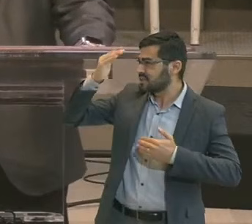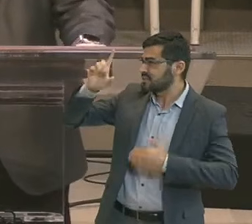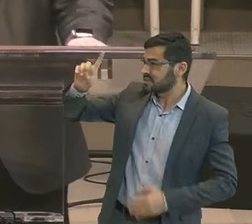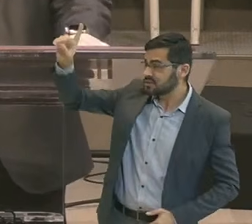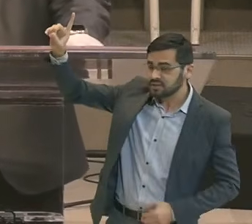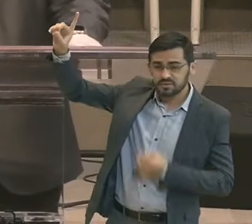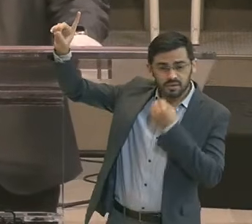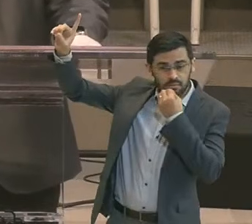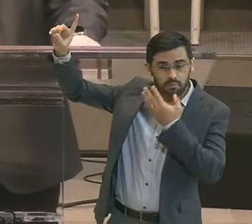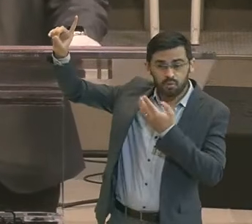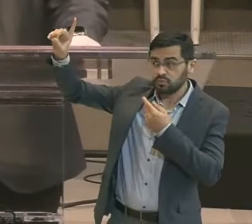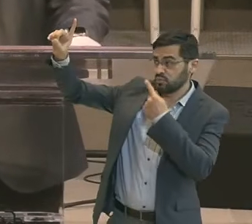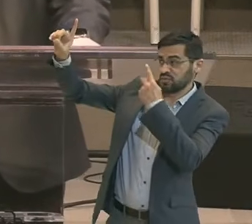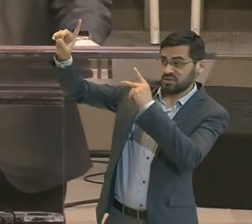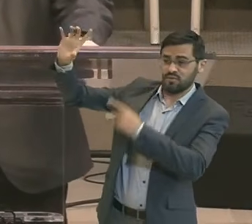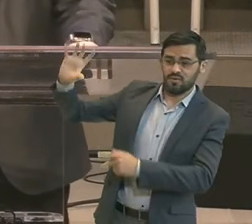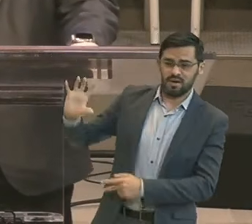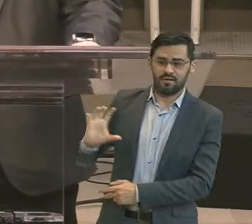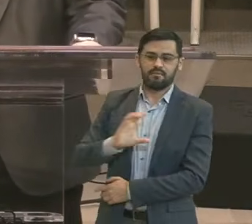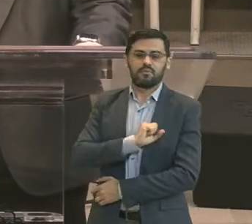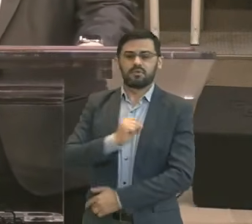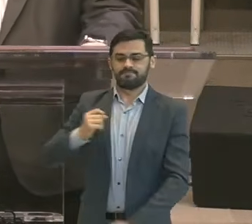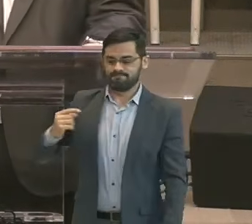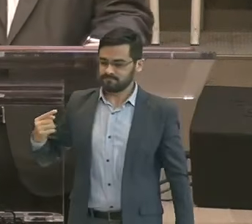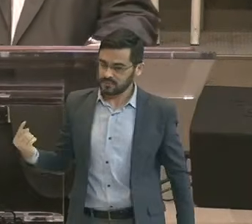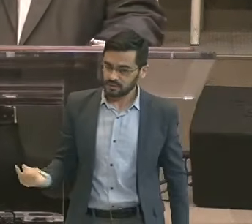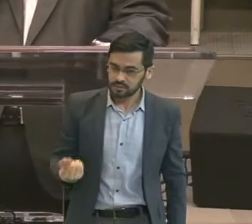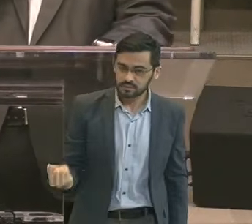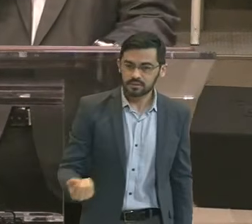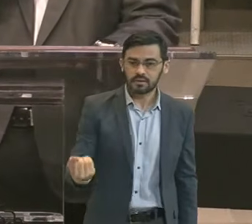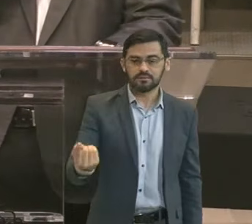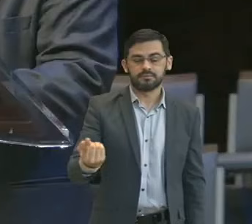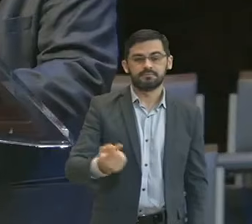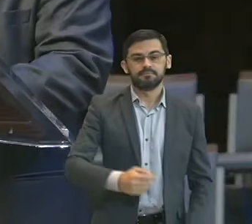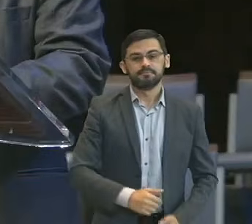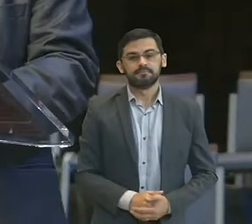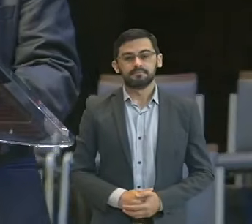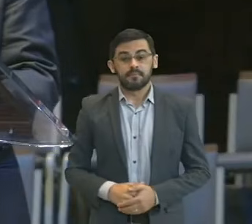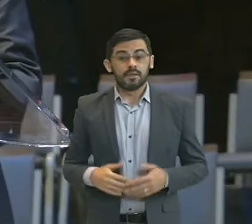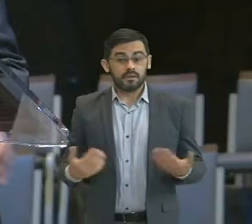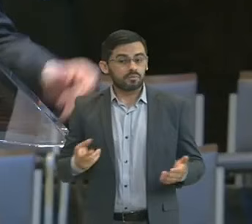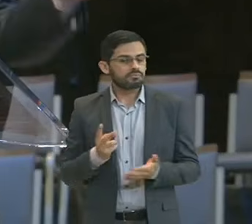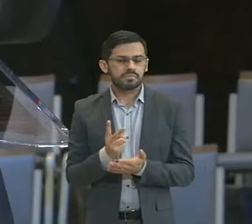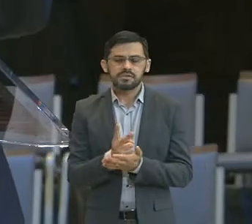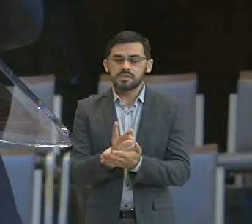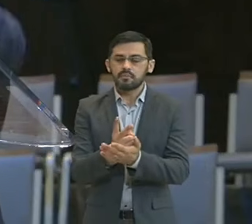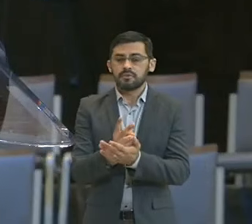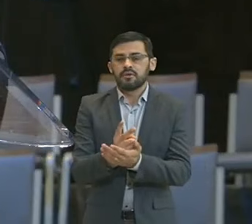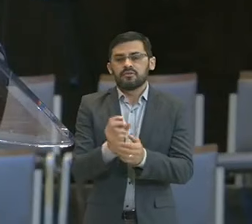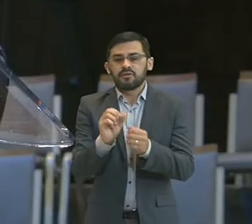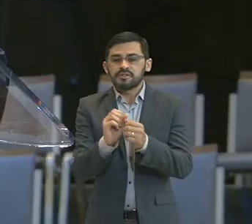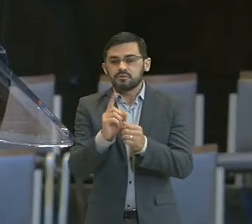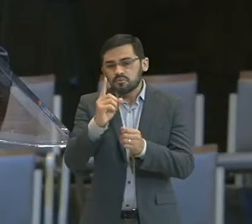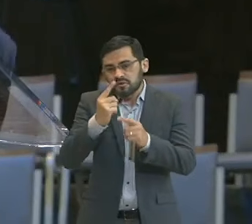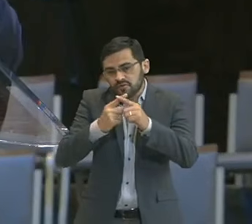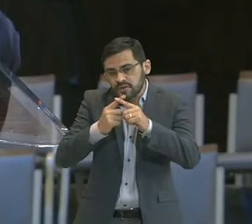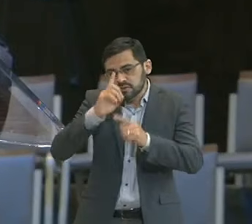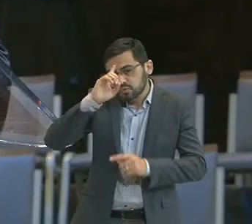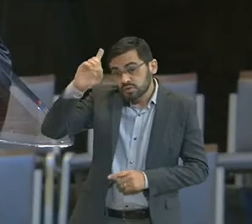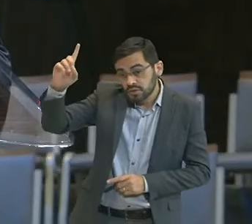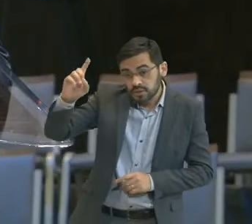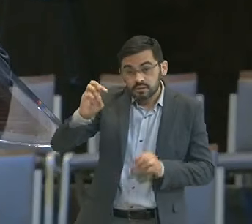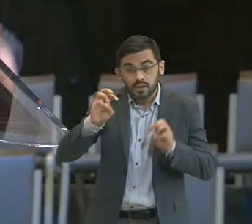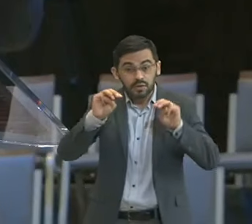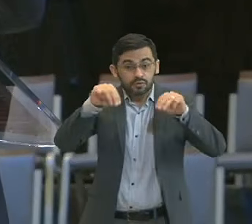porque Ele é bom, o seu amor dura para sempre. Eles faziam isso uma vez por dia, e no